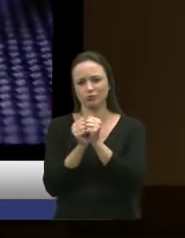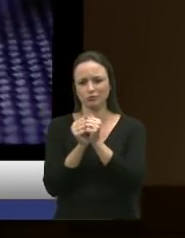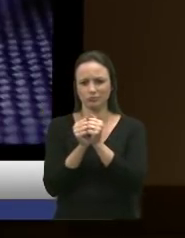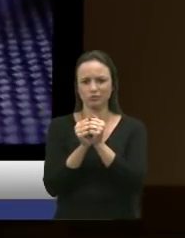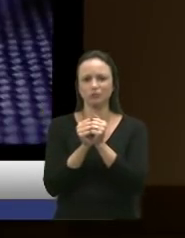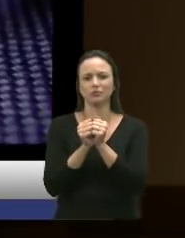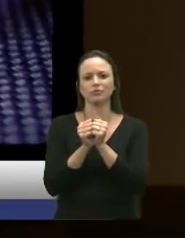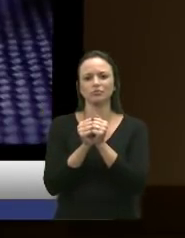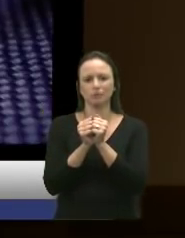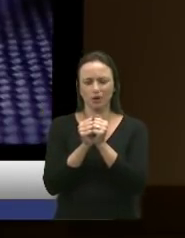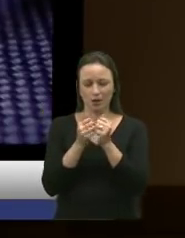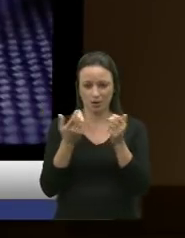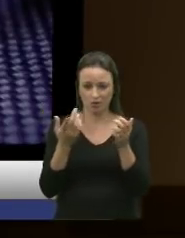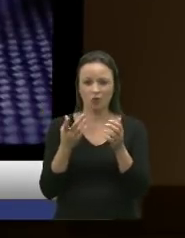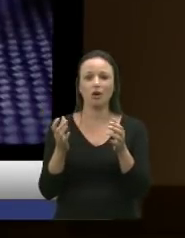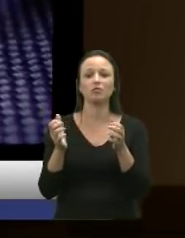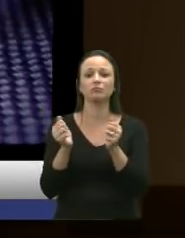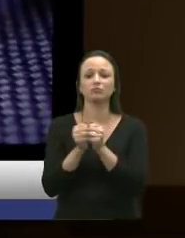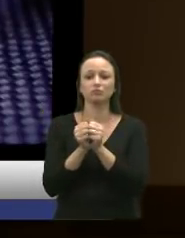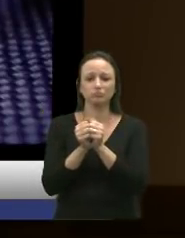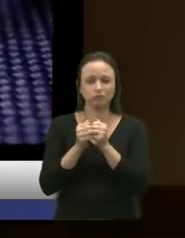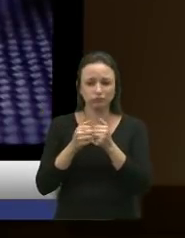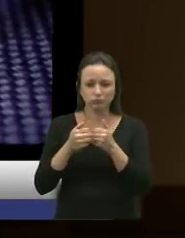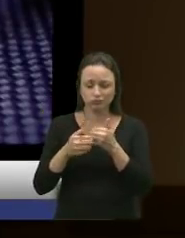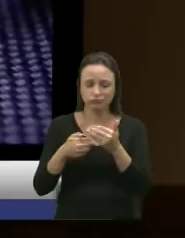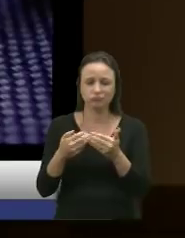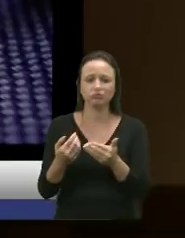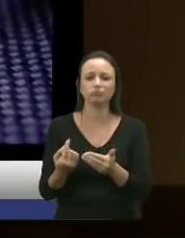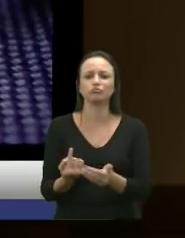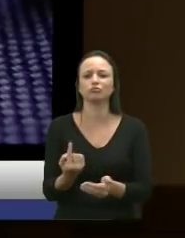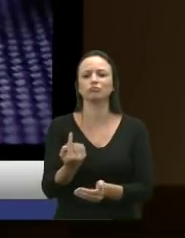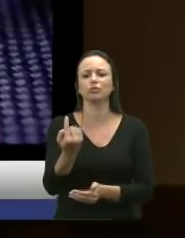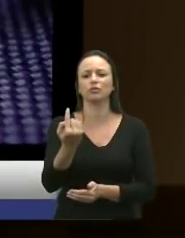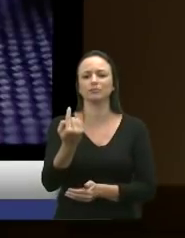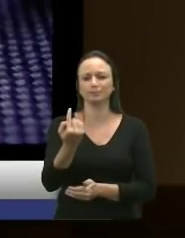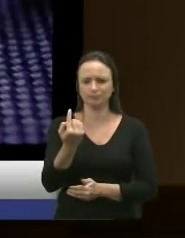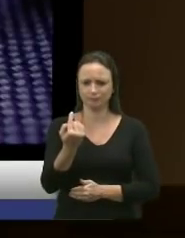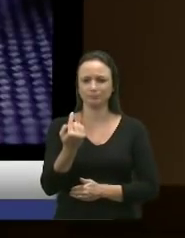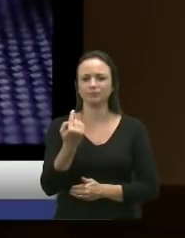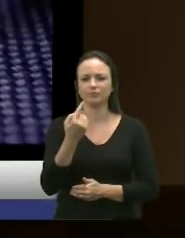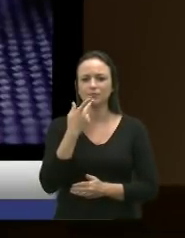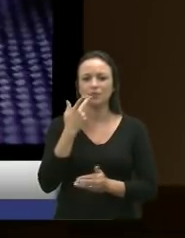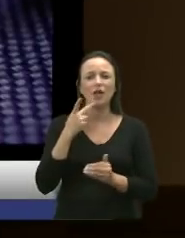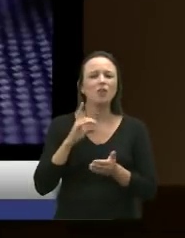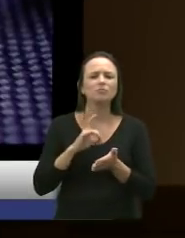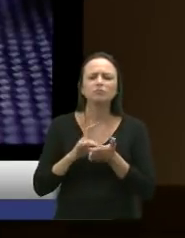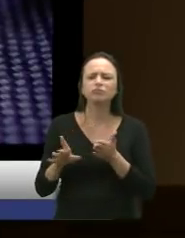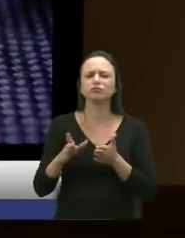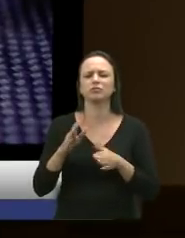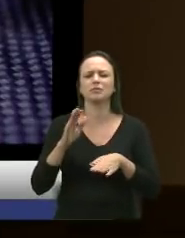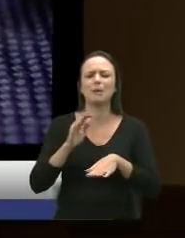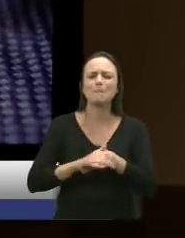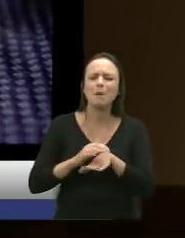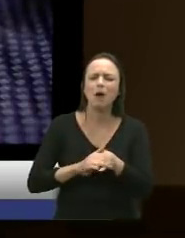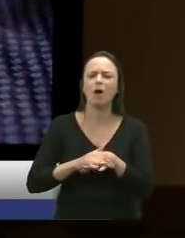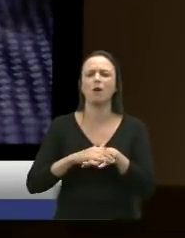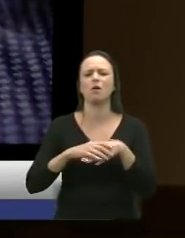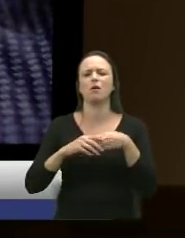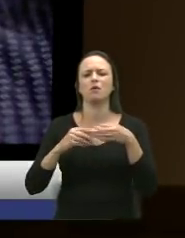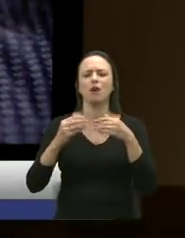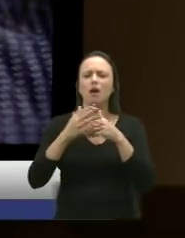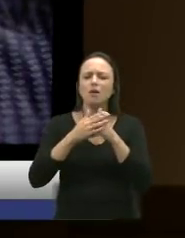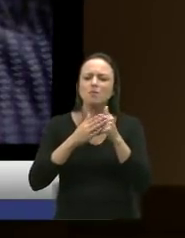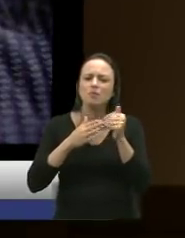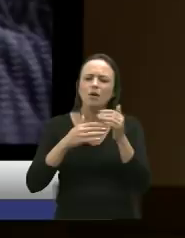simbolicamente desunidas vão rolar desgraçadamente sós. Vale a grande renúncia derradeira das mãos que